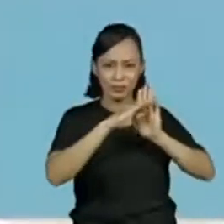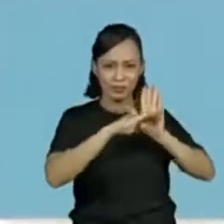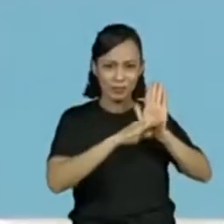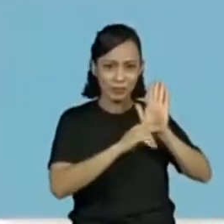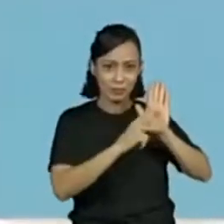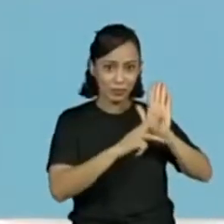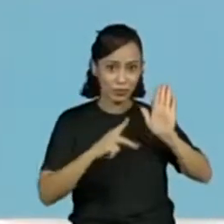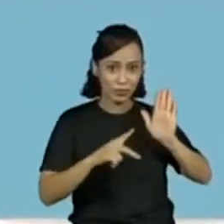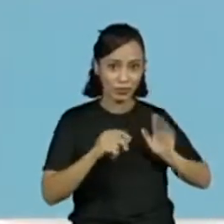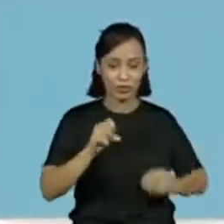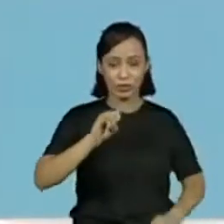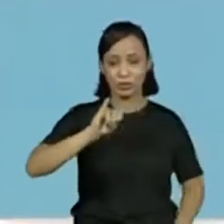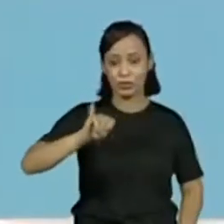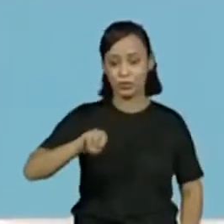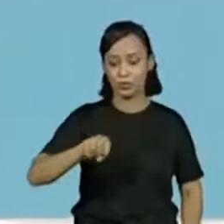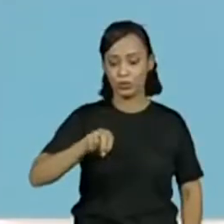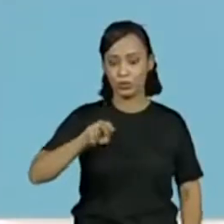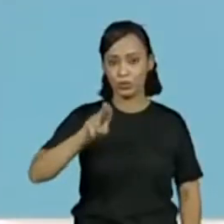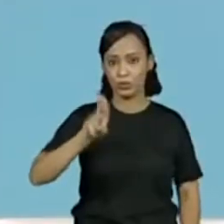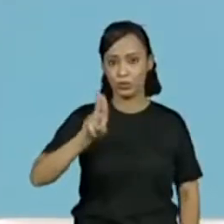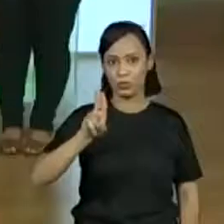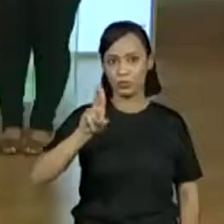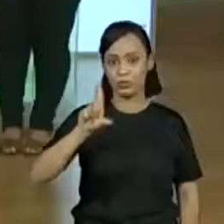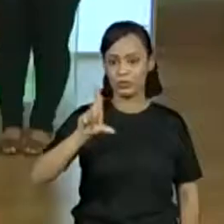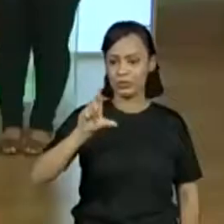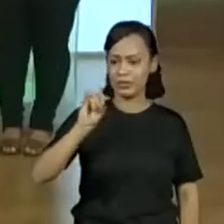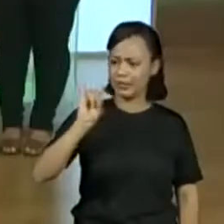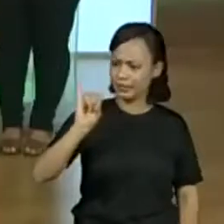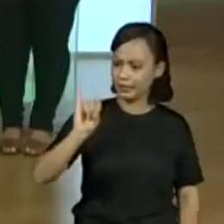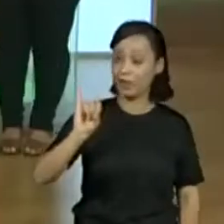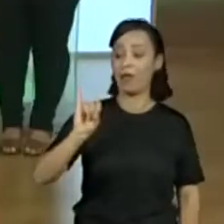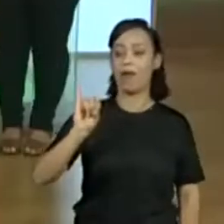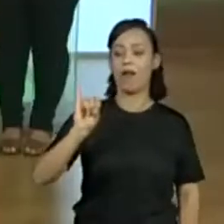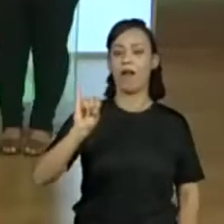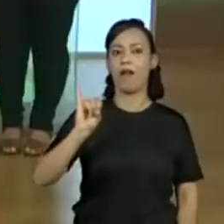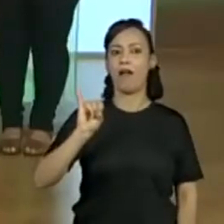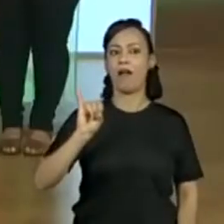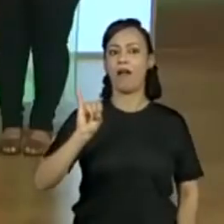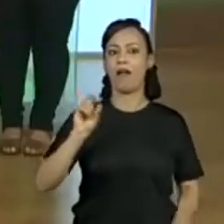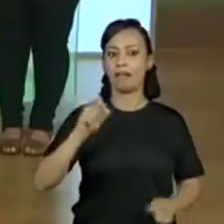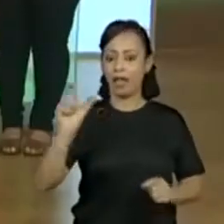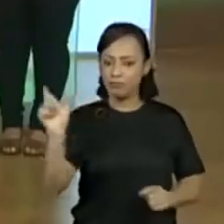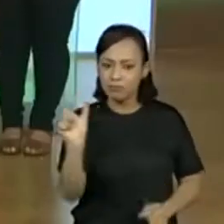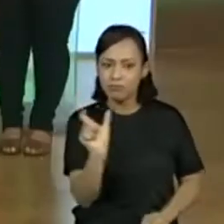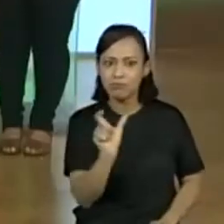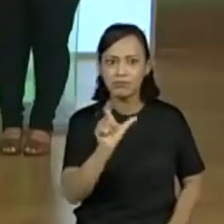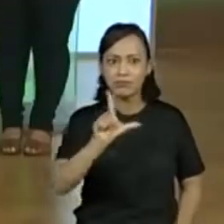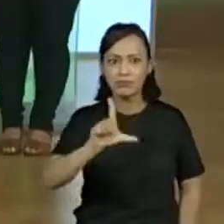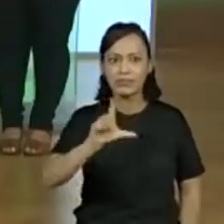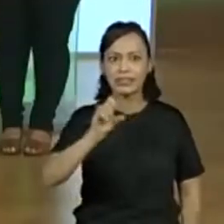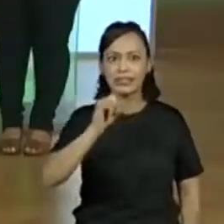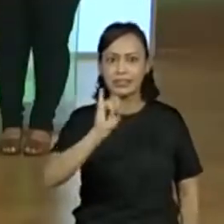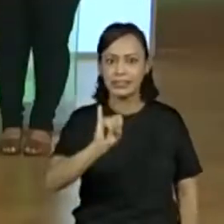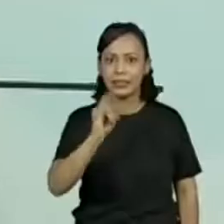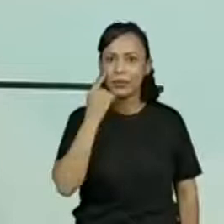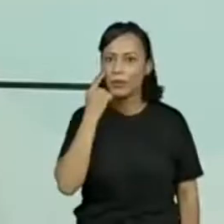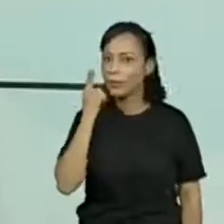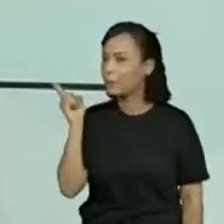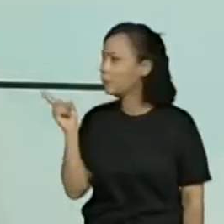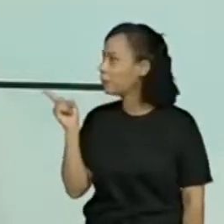tem um mês tenho lhe Olha a gente tem né Paulinho